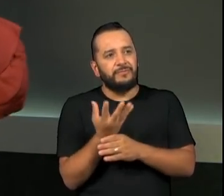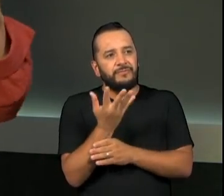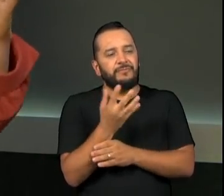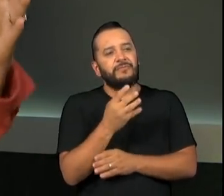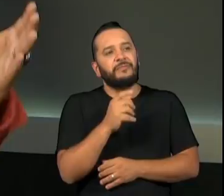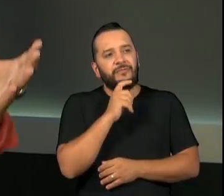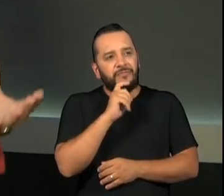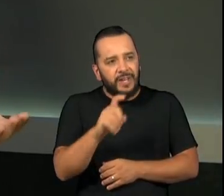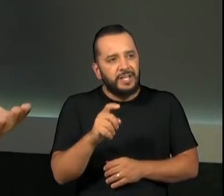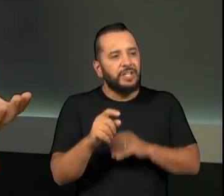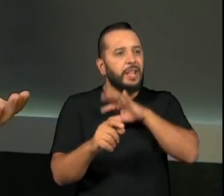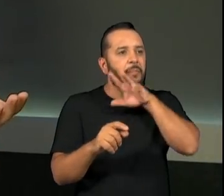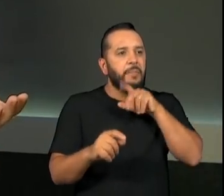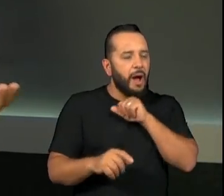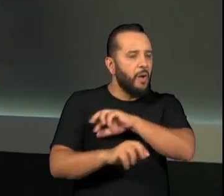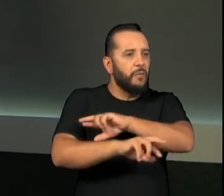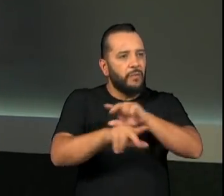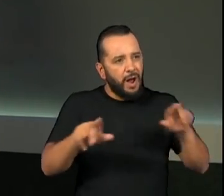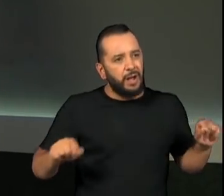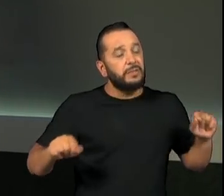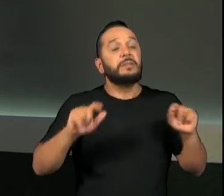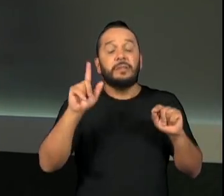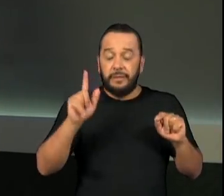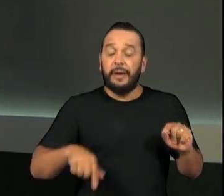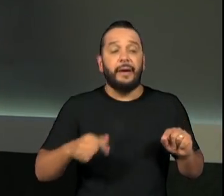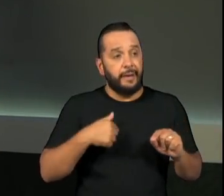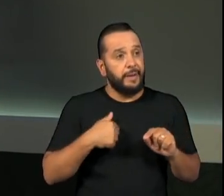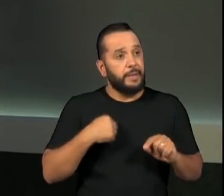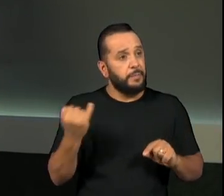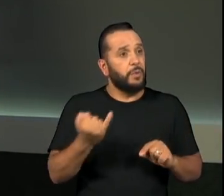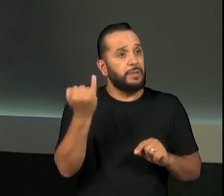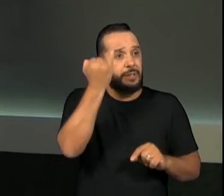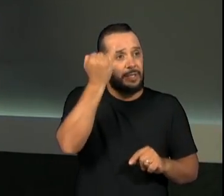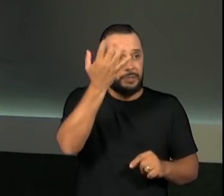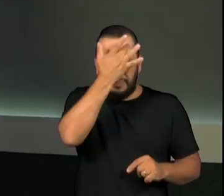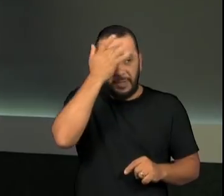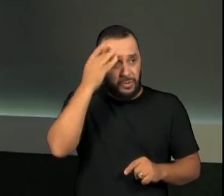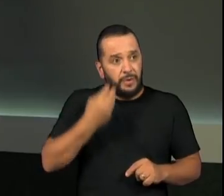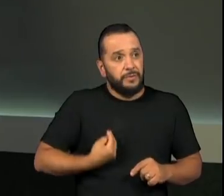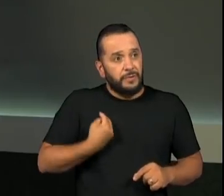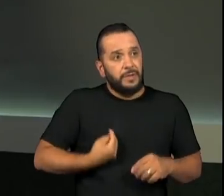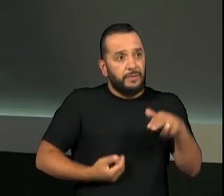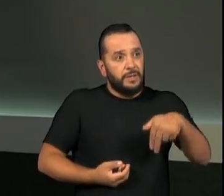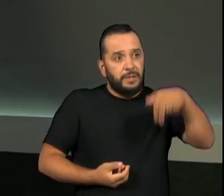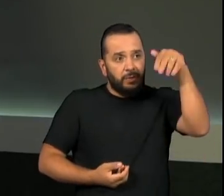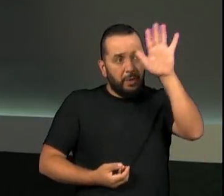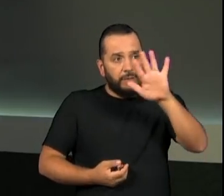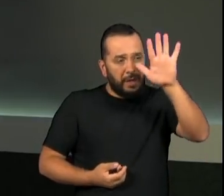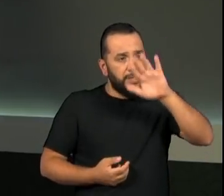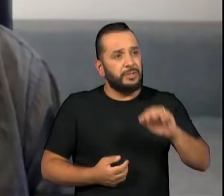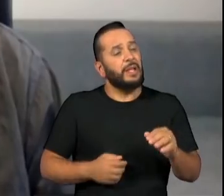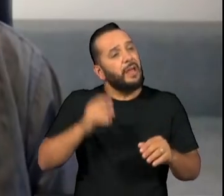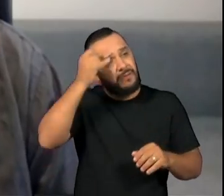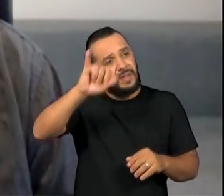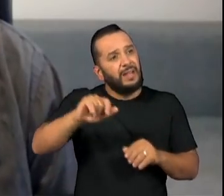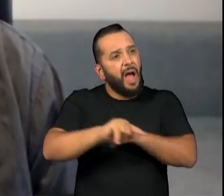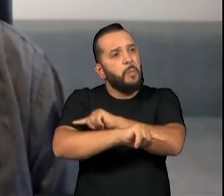que é o meio ambiente de tantas pessoas no Nordeste brasileiro, não vire um deserto?